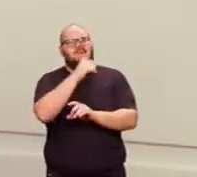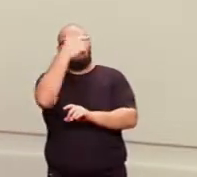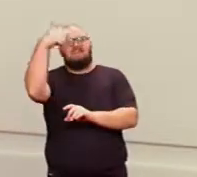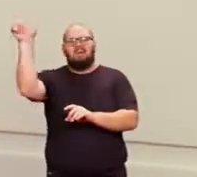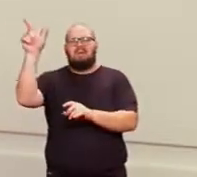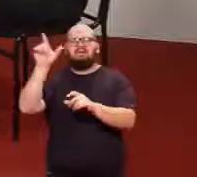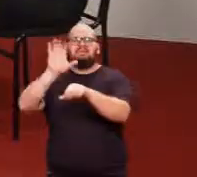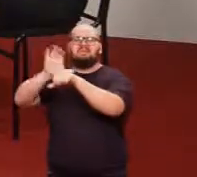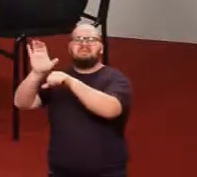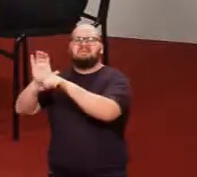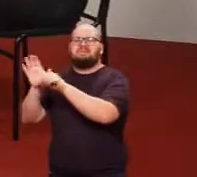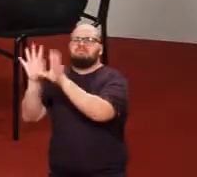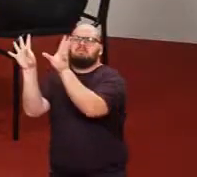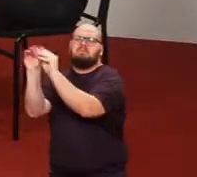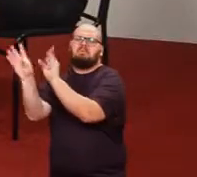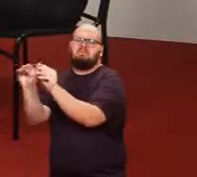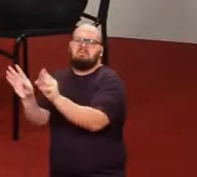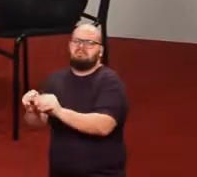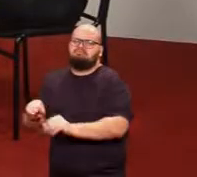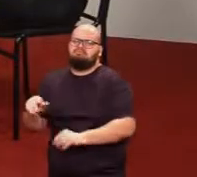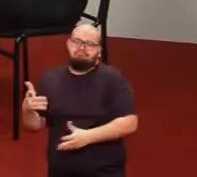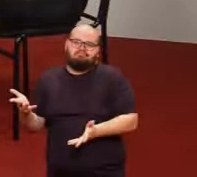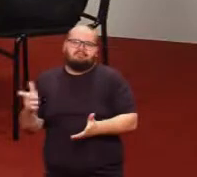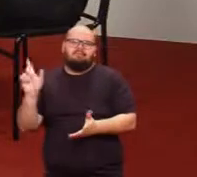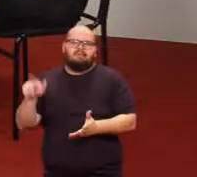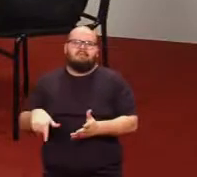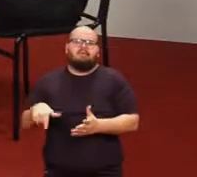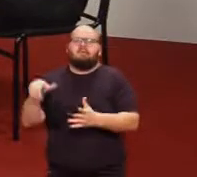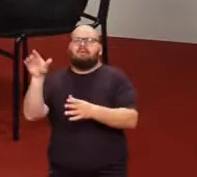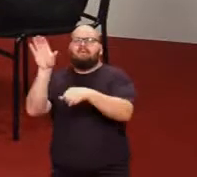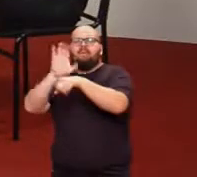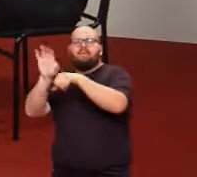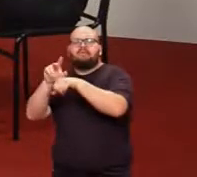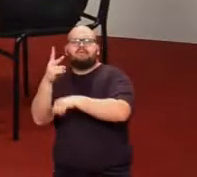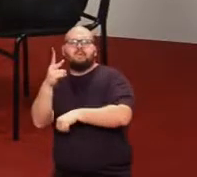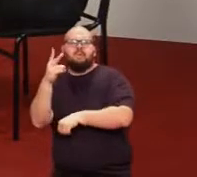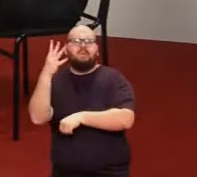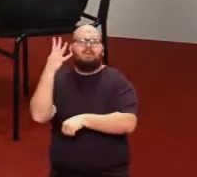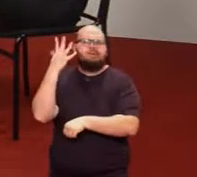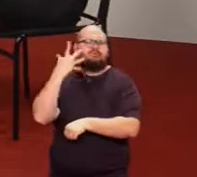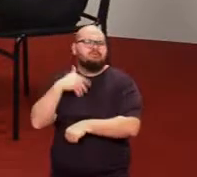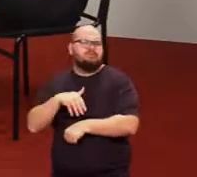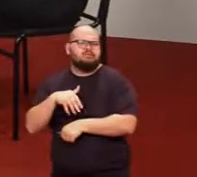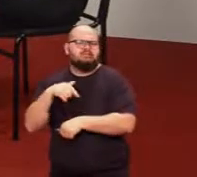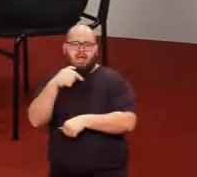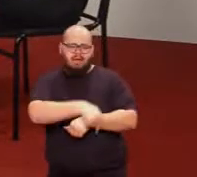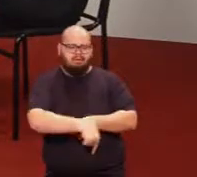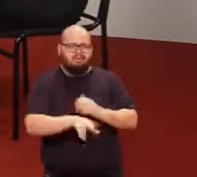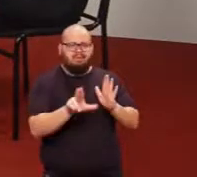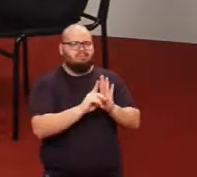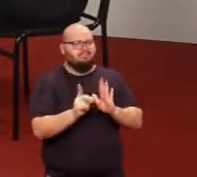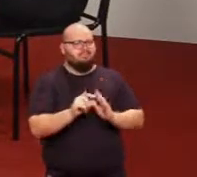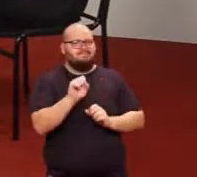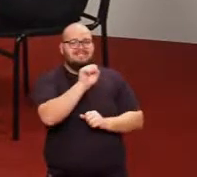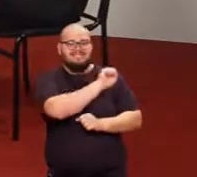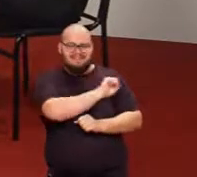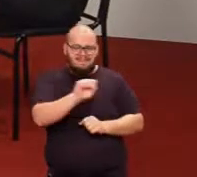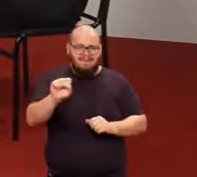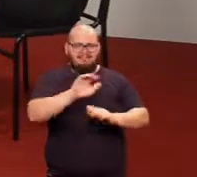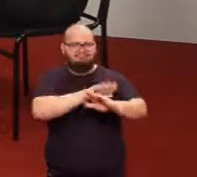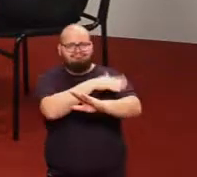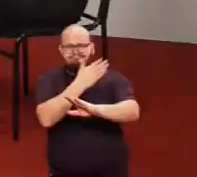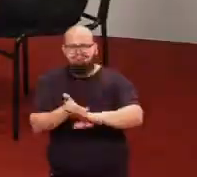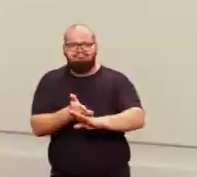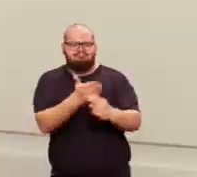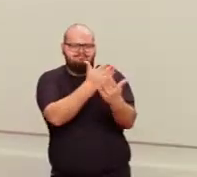que cursos rápidos que existem no nosso mercado. São cursos de 2, 4 dias, uma semana. Perfeito. Aqui não, o nosso aluno passa